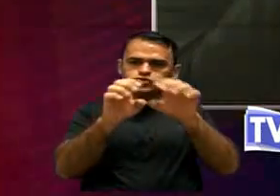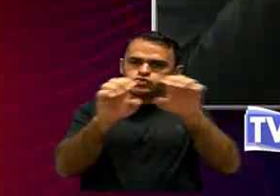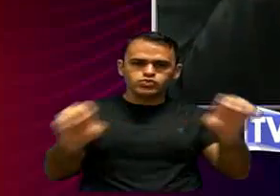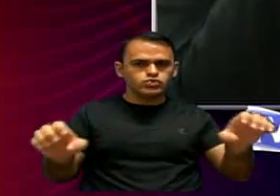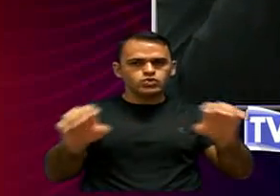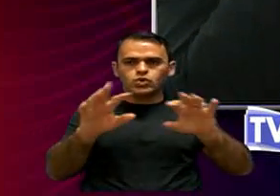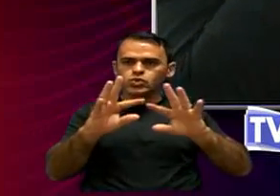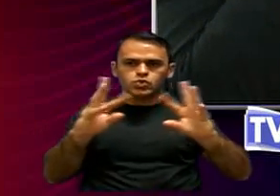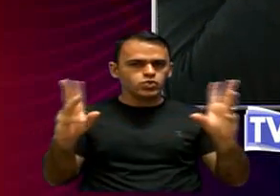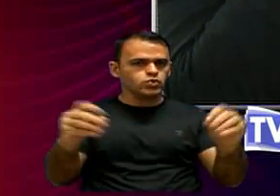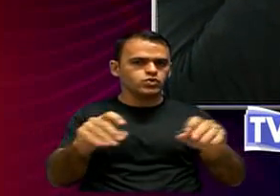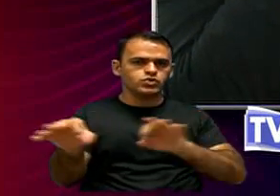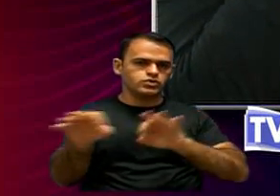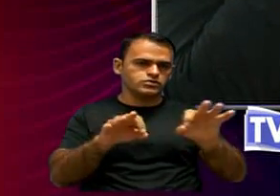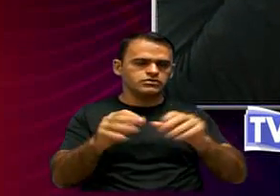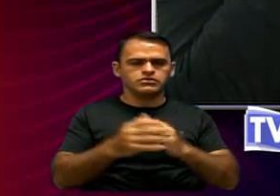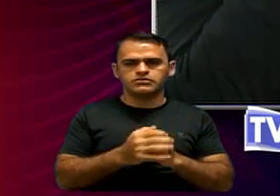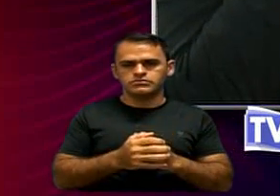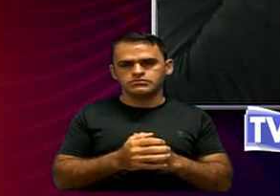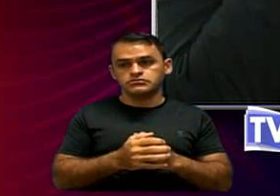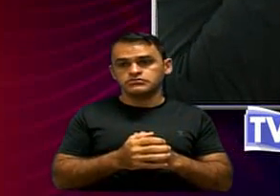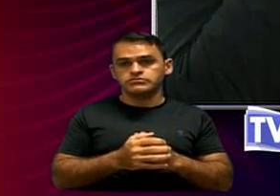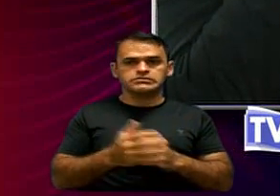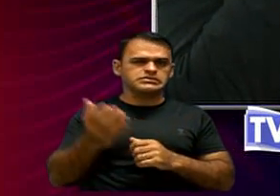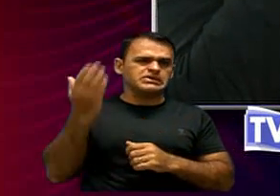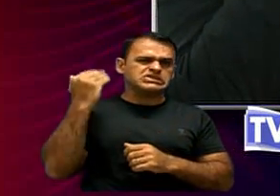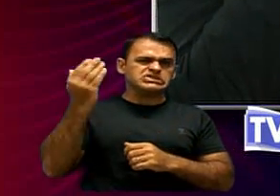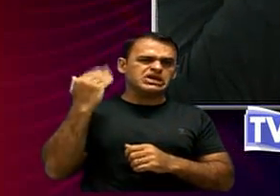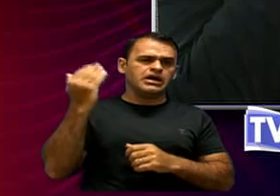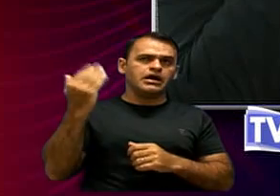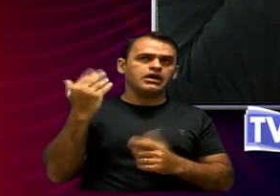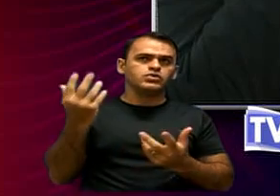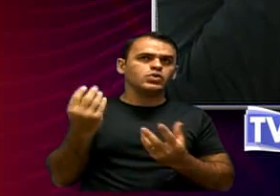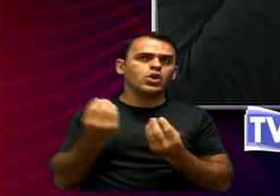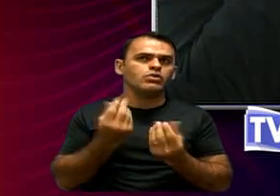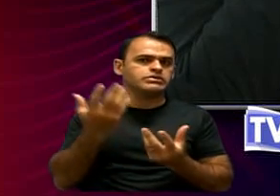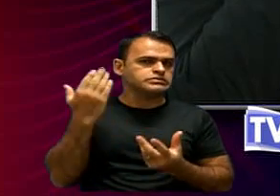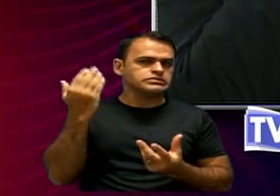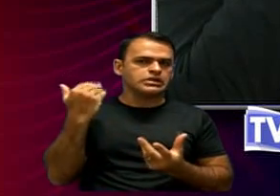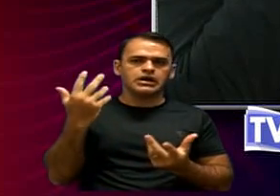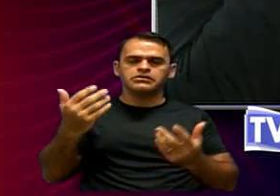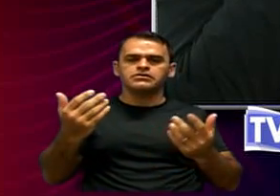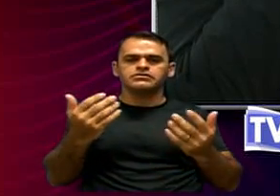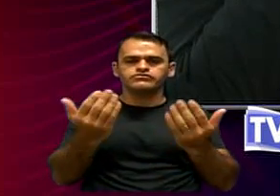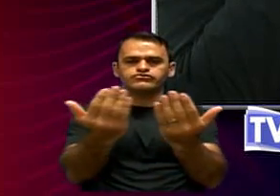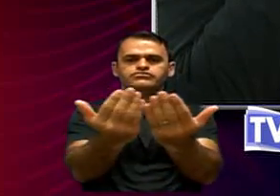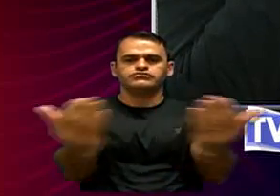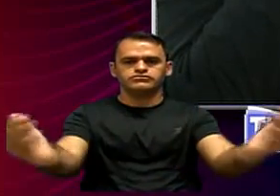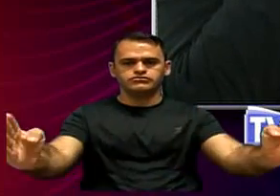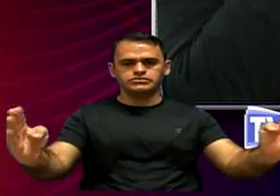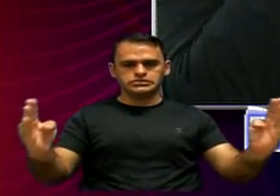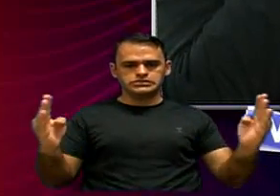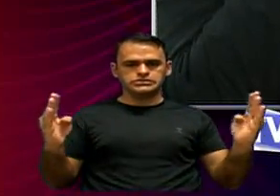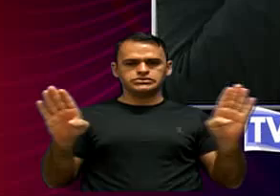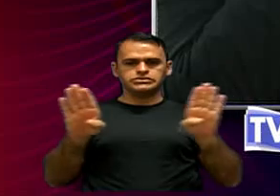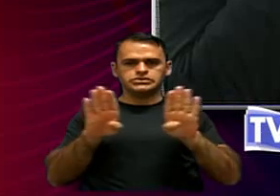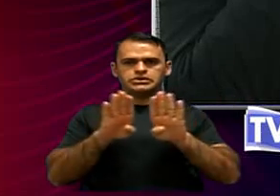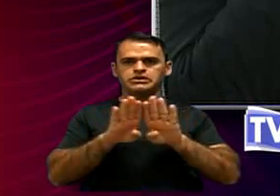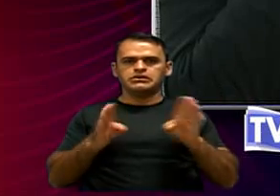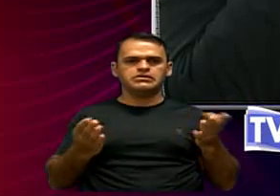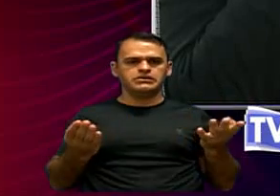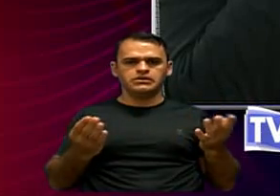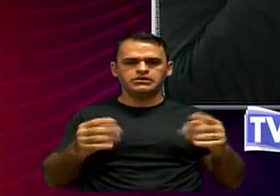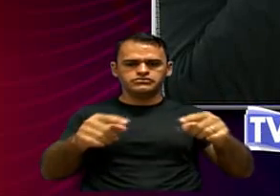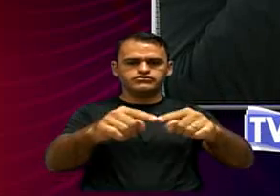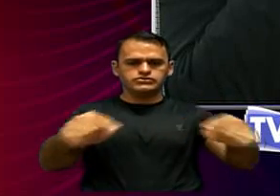hoje, todo loteamento... Ah, mas na época eles batiam o quê? Ah, mas o loteamento vai ficar muito caro, o lote...